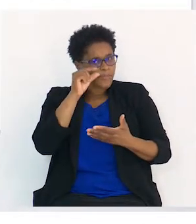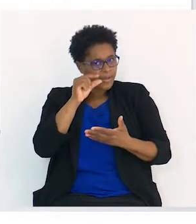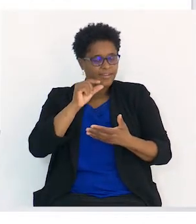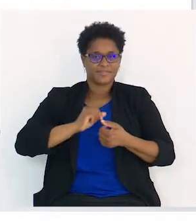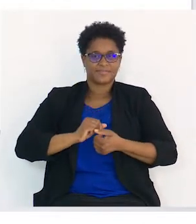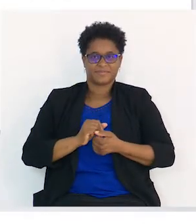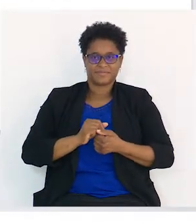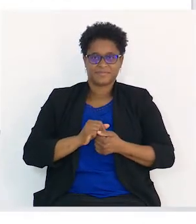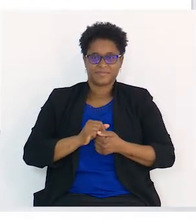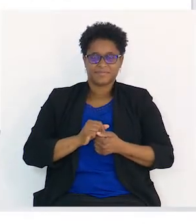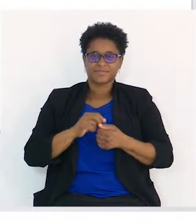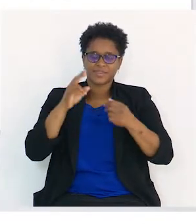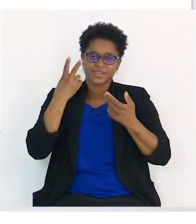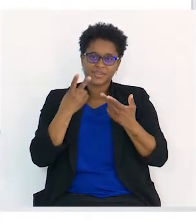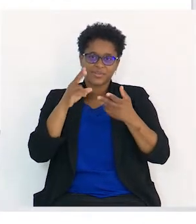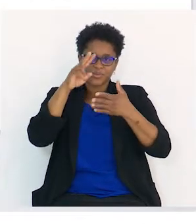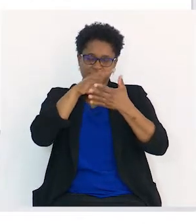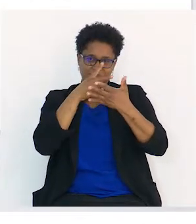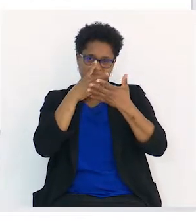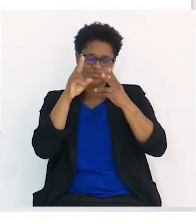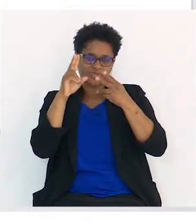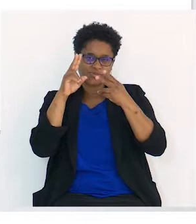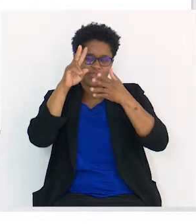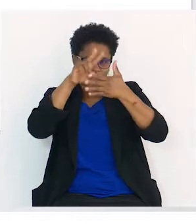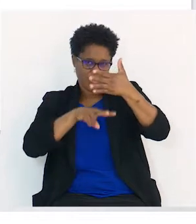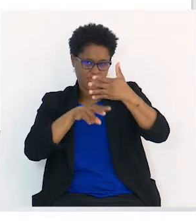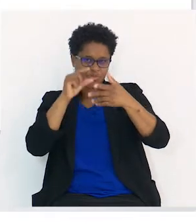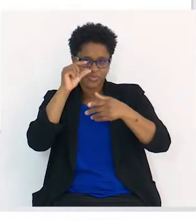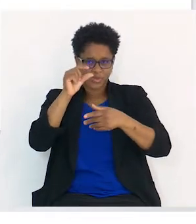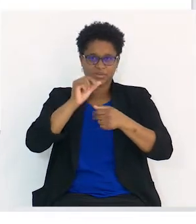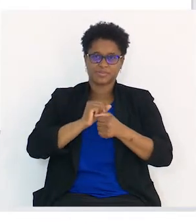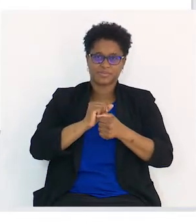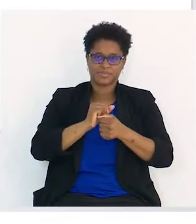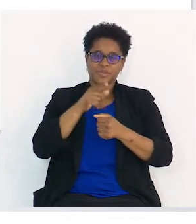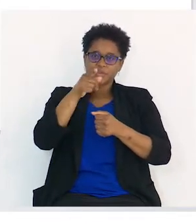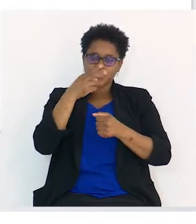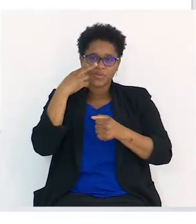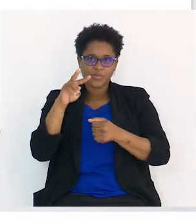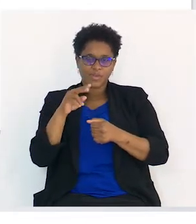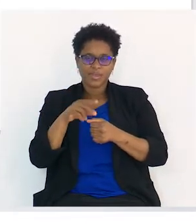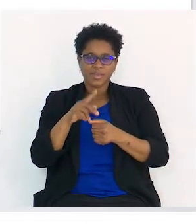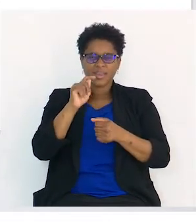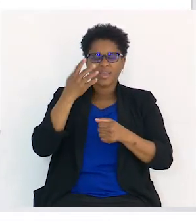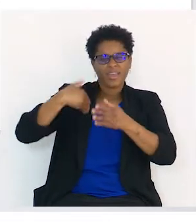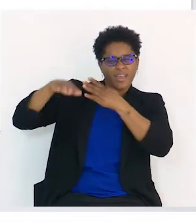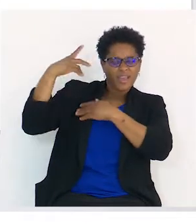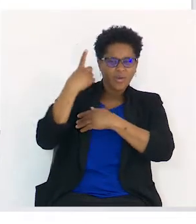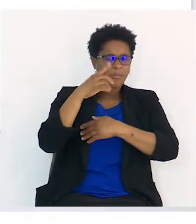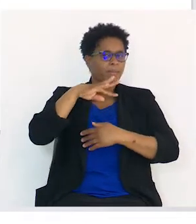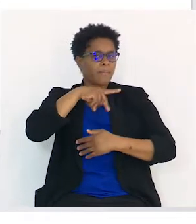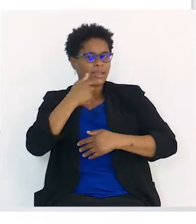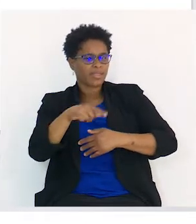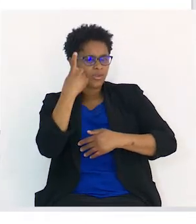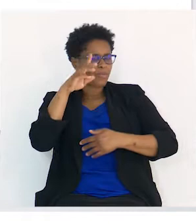pequena linha de texto, um textinho, para tu veres. Era uma mãe que tinha uma filha e